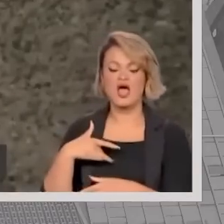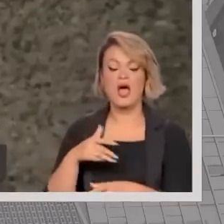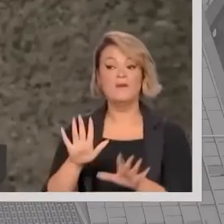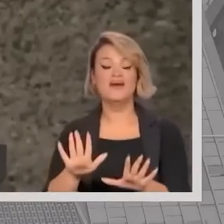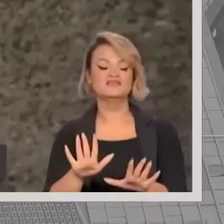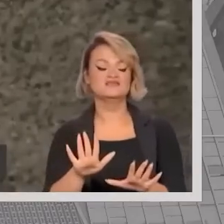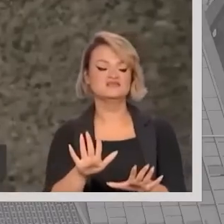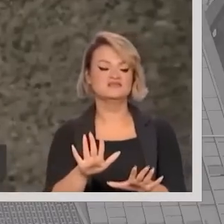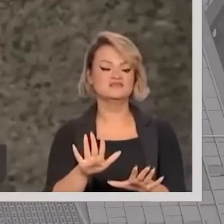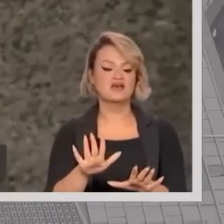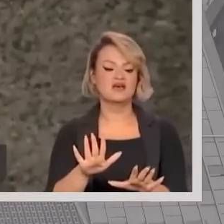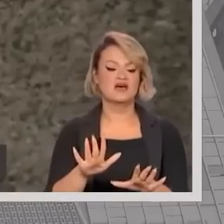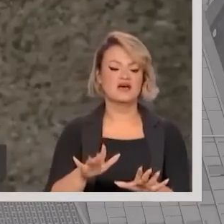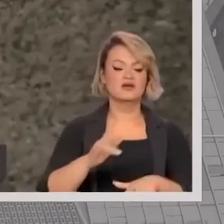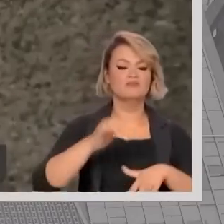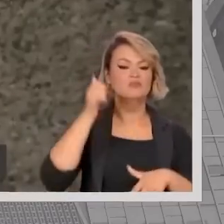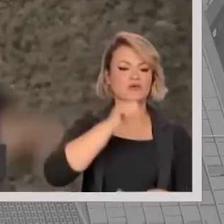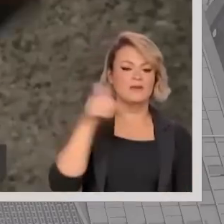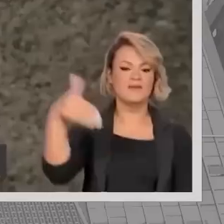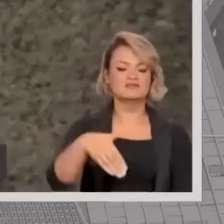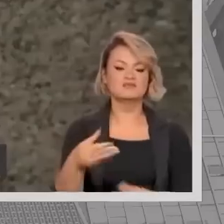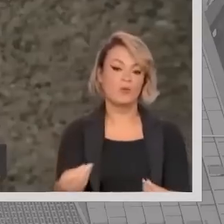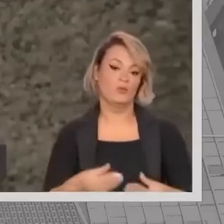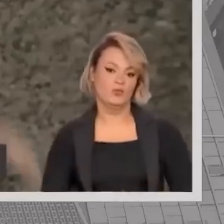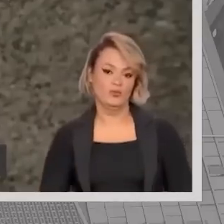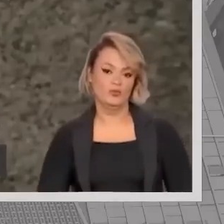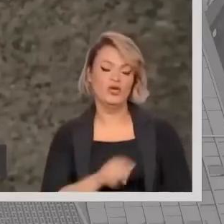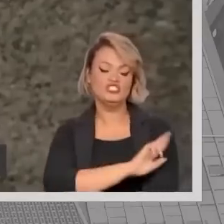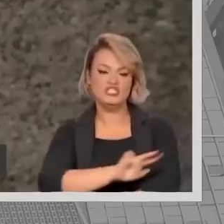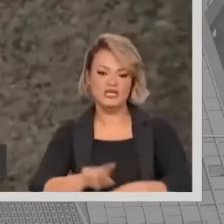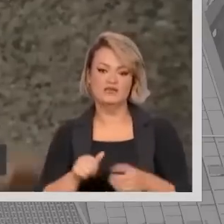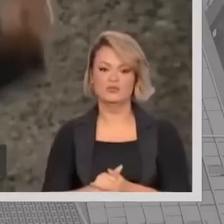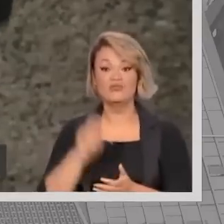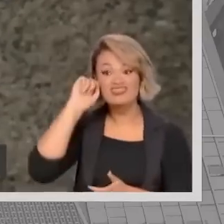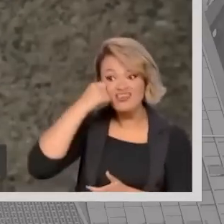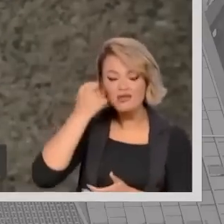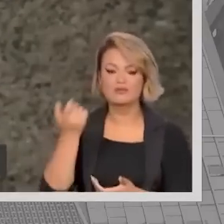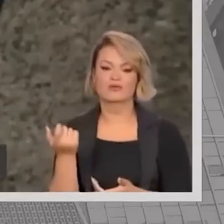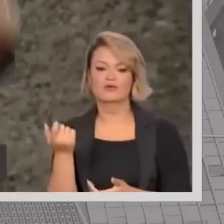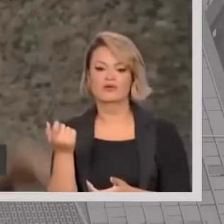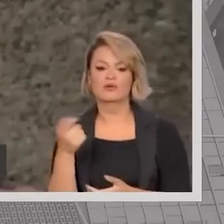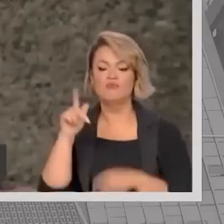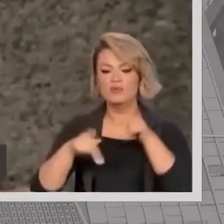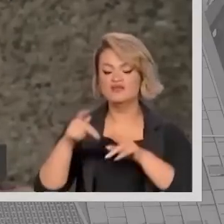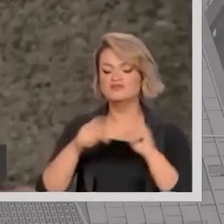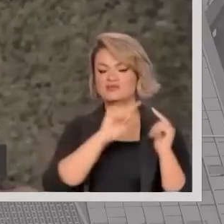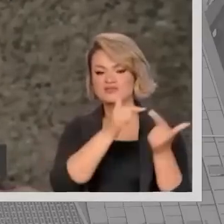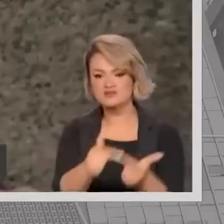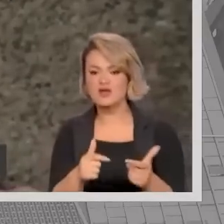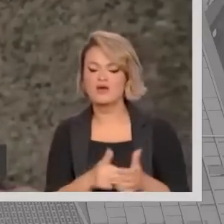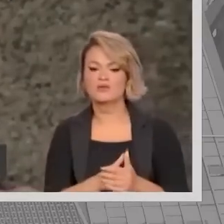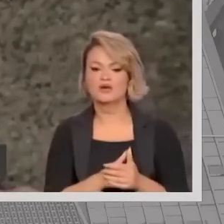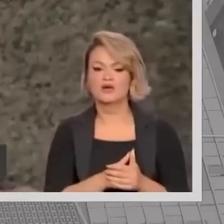no Brasil, né, 25% dos gastos é obrigatório com educação. 15% com